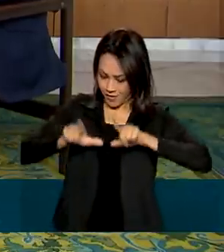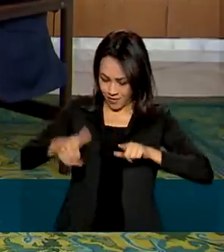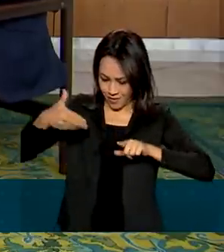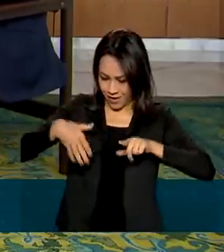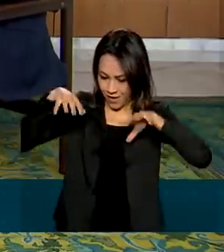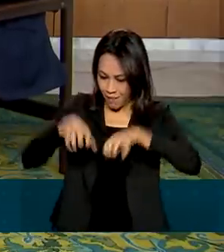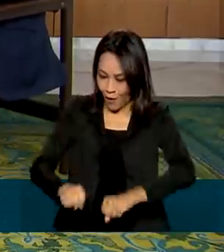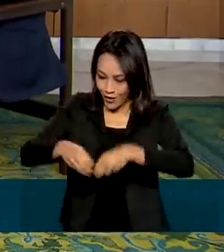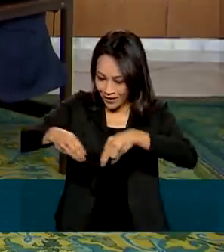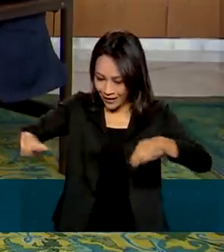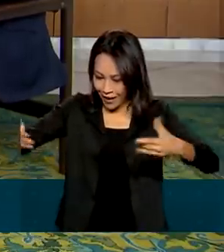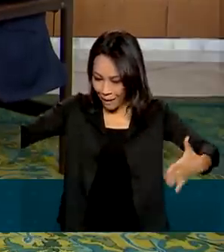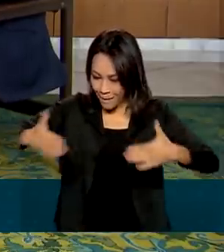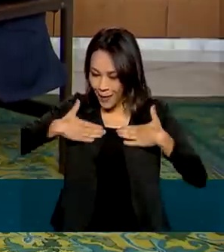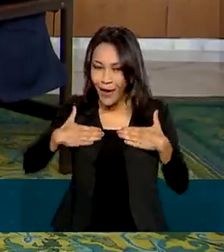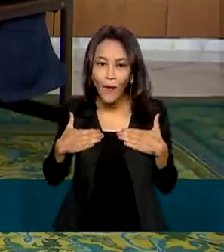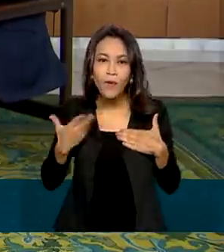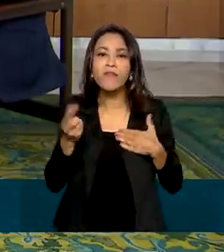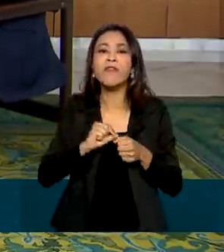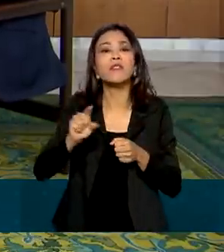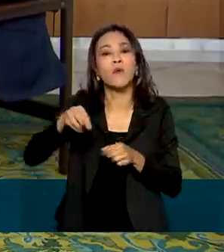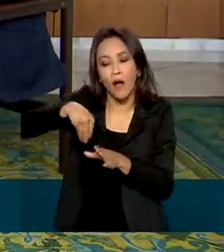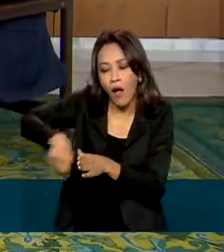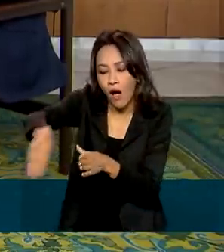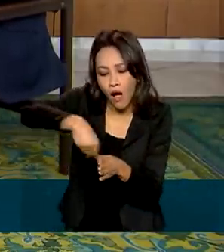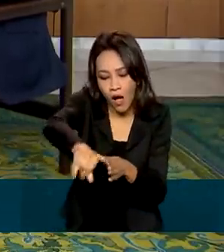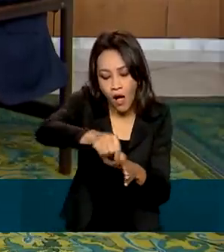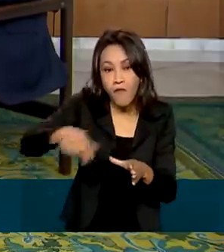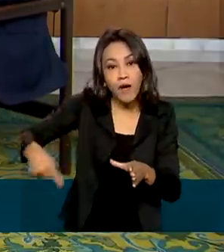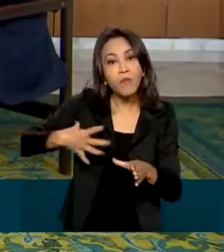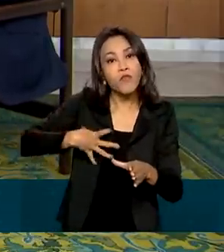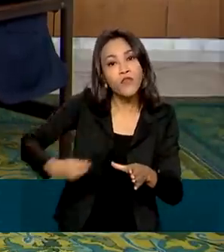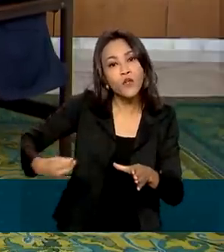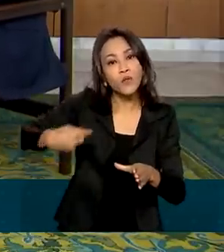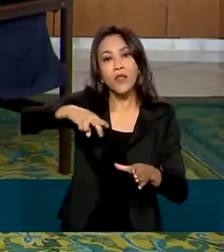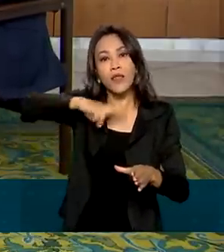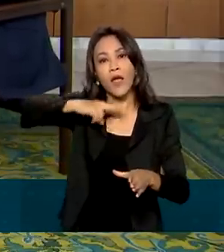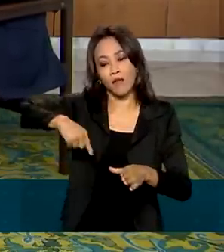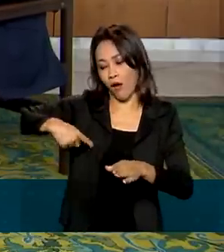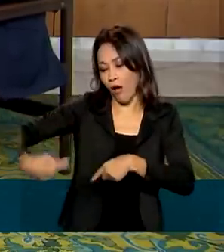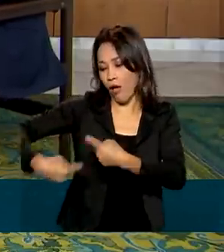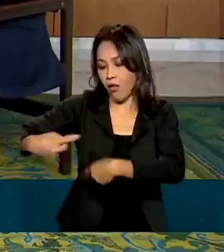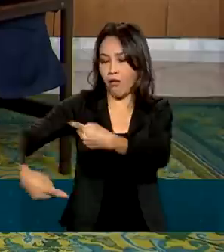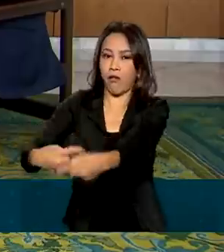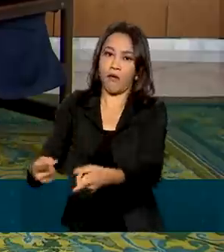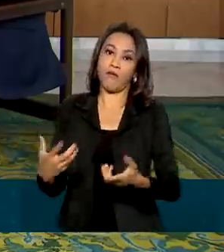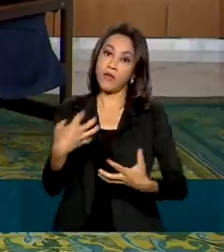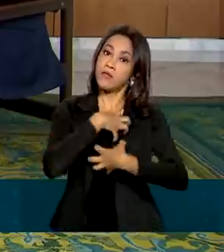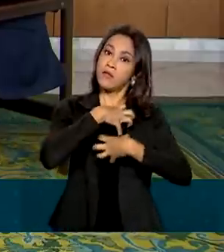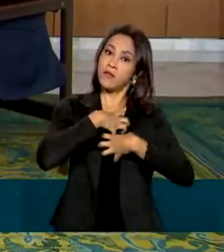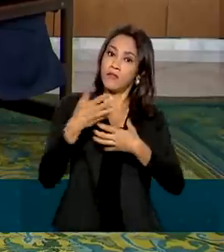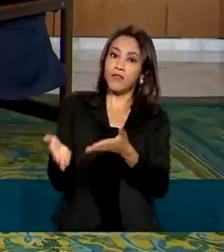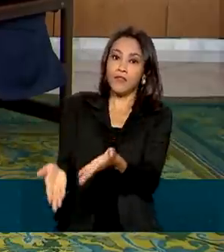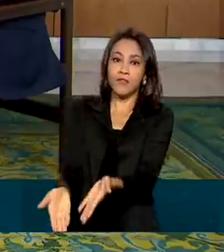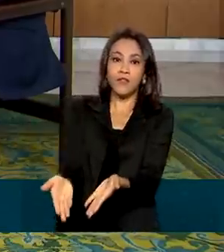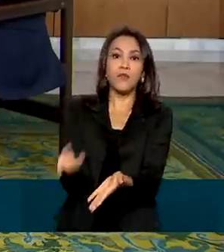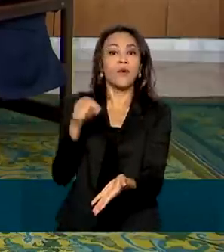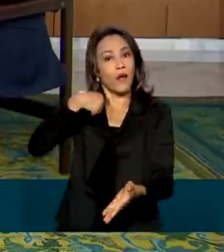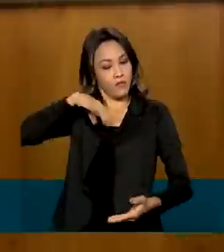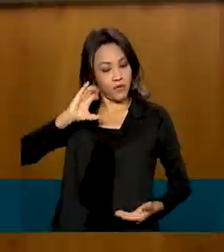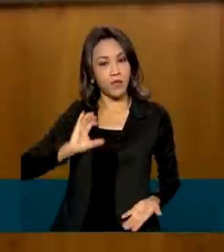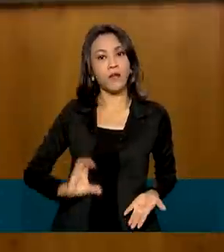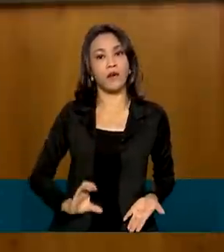teu, o que ele produzir ali, suas benfeitorias, ficaram para seus filhos e netos, ele pode, então, se sentir, na prática, um